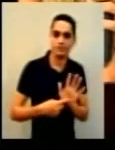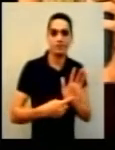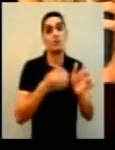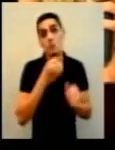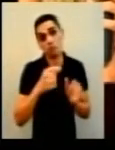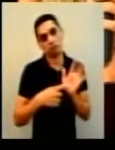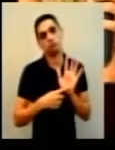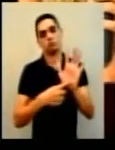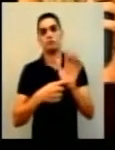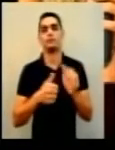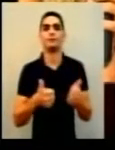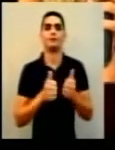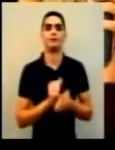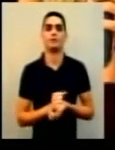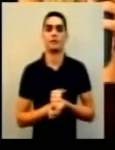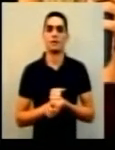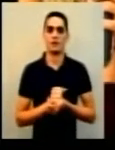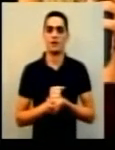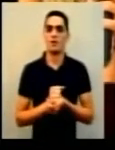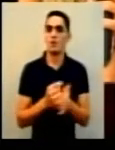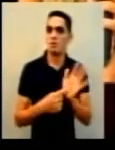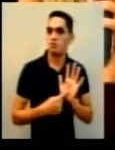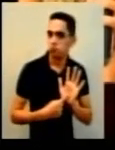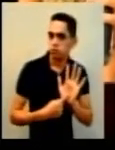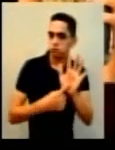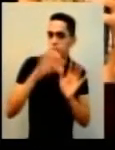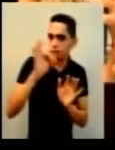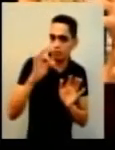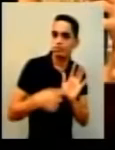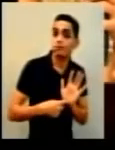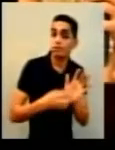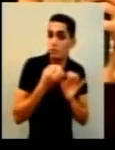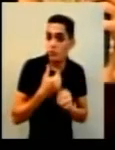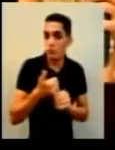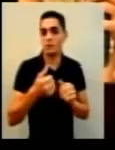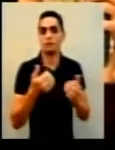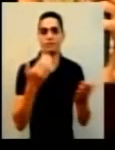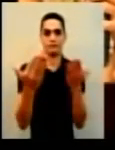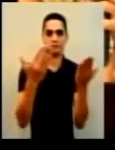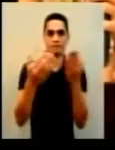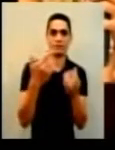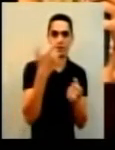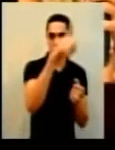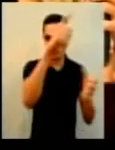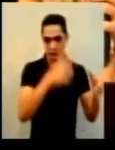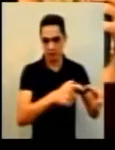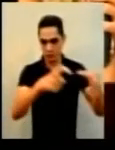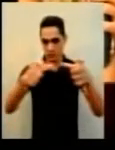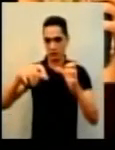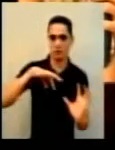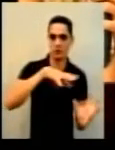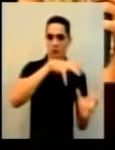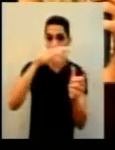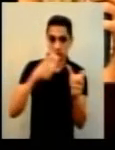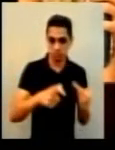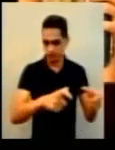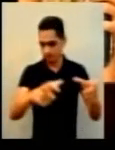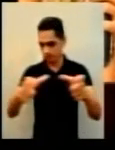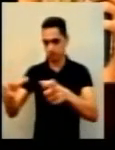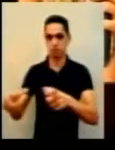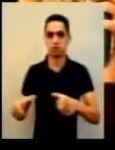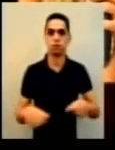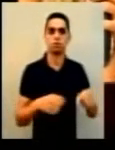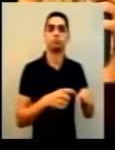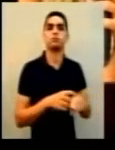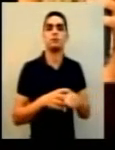Próximo. Isso é um bom indicador em relação às outras localidades do mundo. O que a gente esperava mesmo